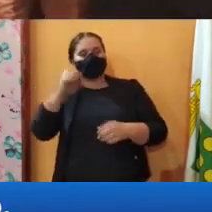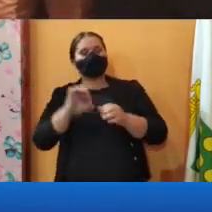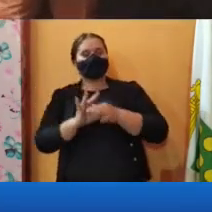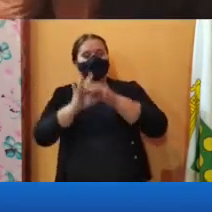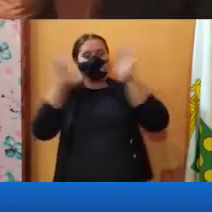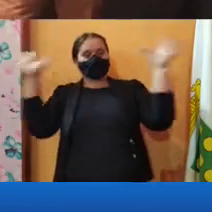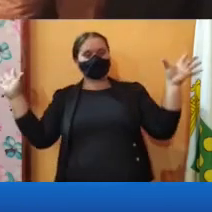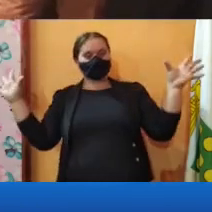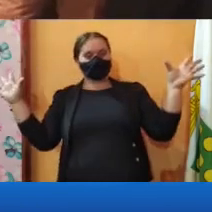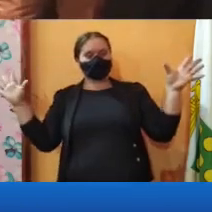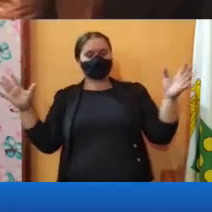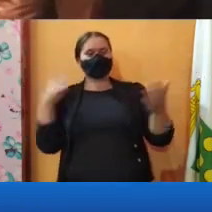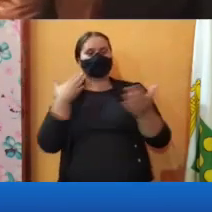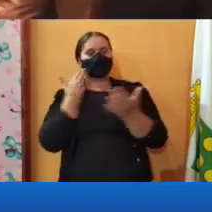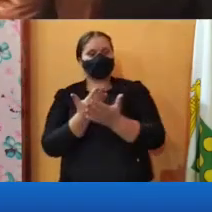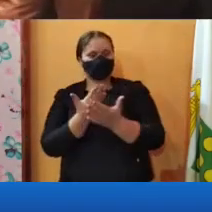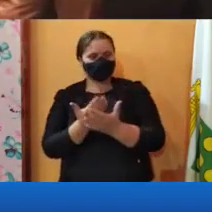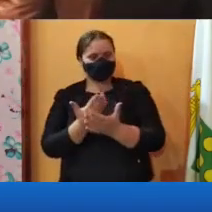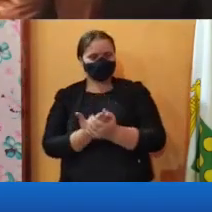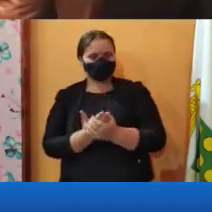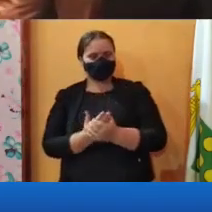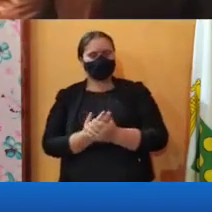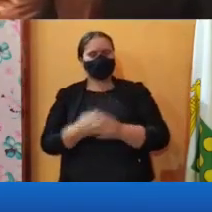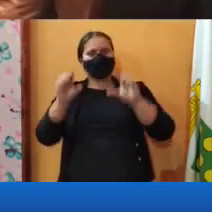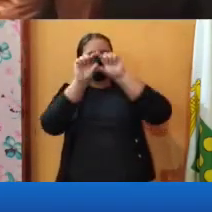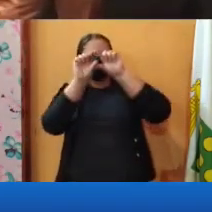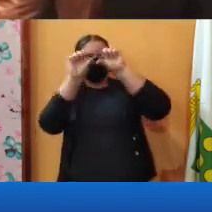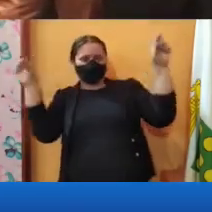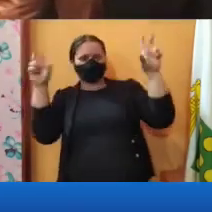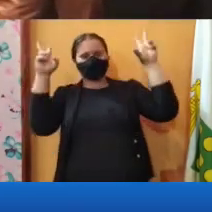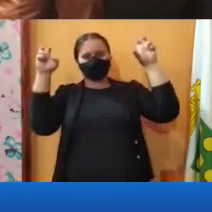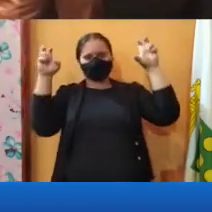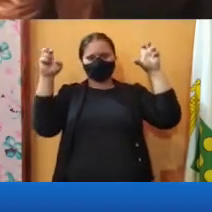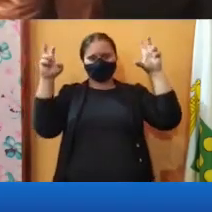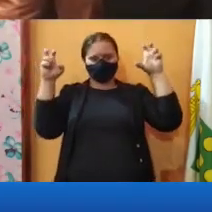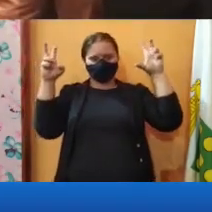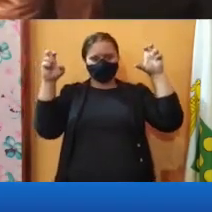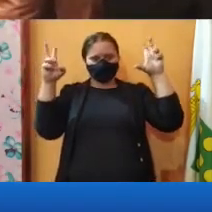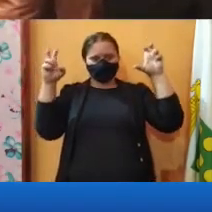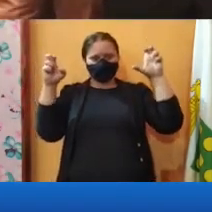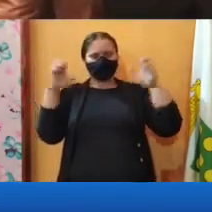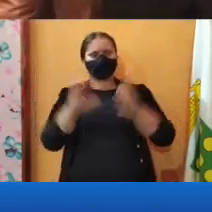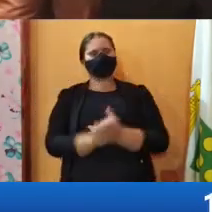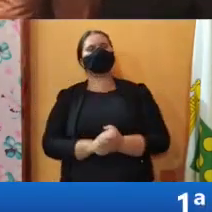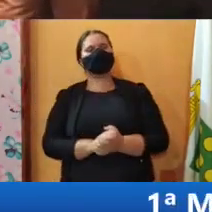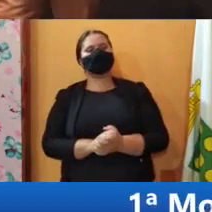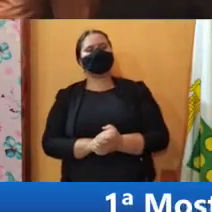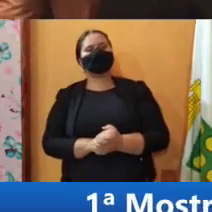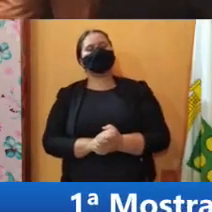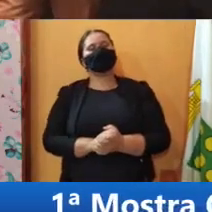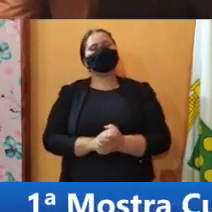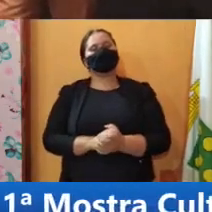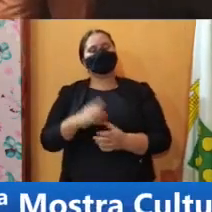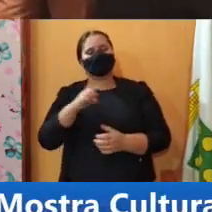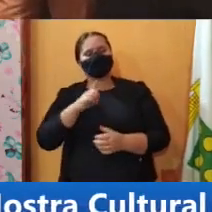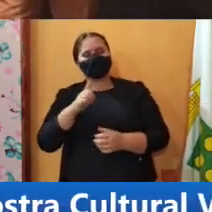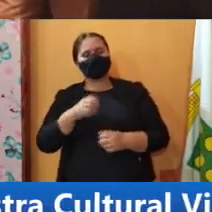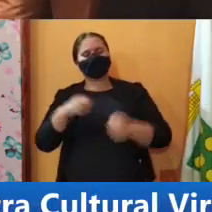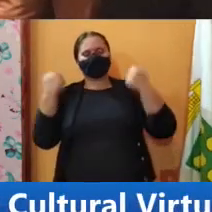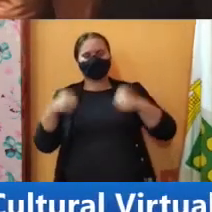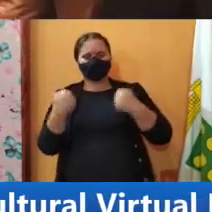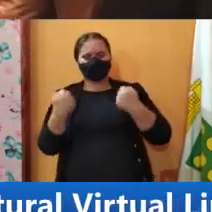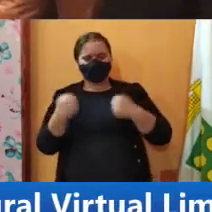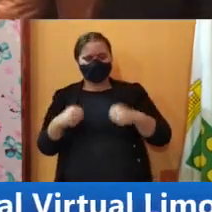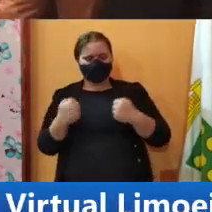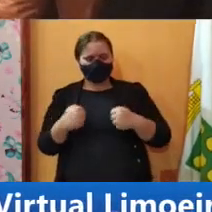E existe, né, numa das frases de um dos papas, eu também não vou dizer o nome do papa, senão eu vou errar, mas ele dizia, é preciso